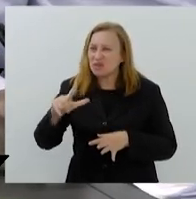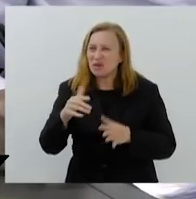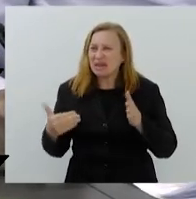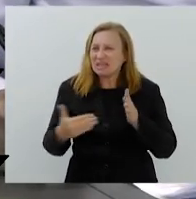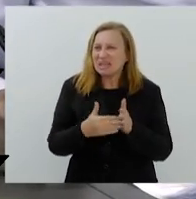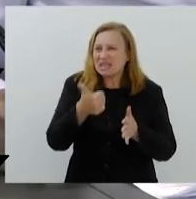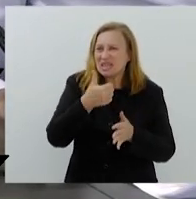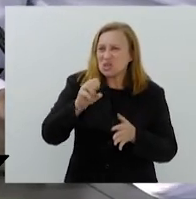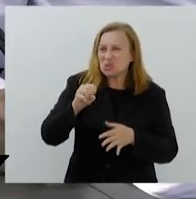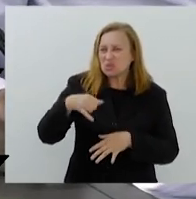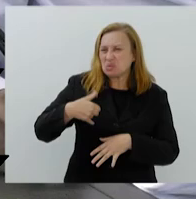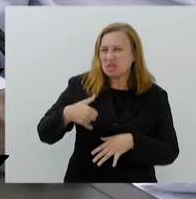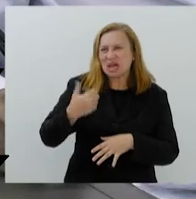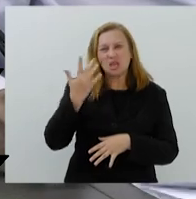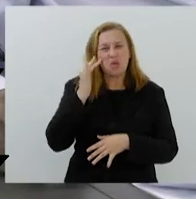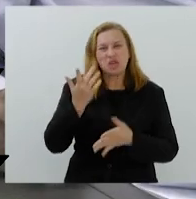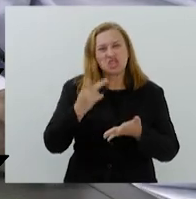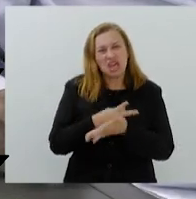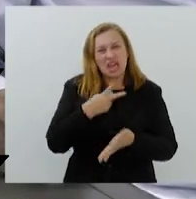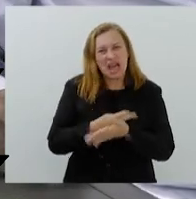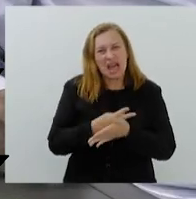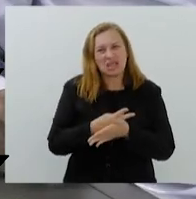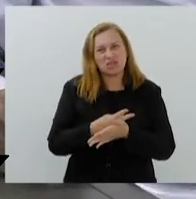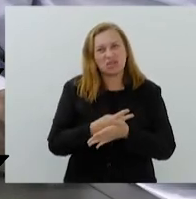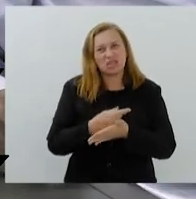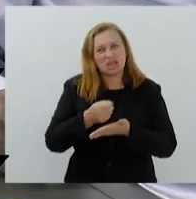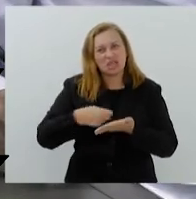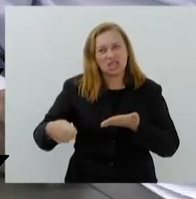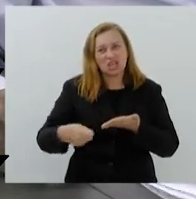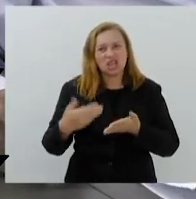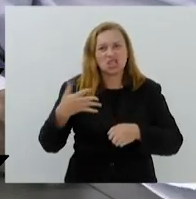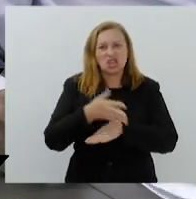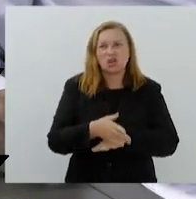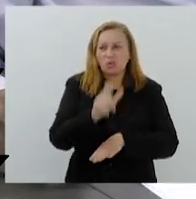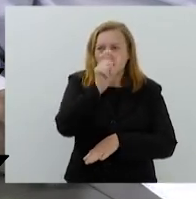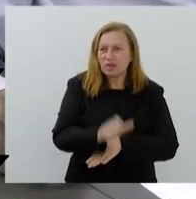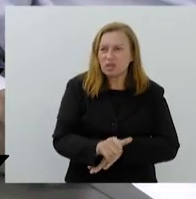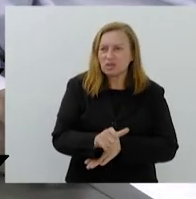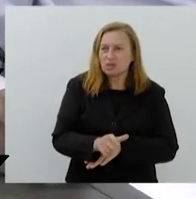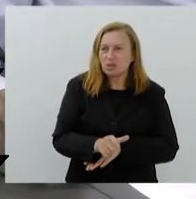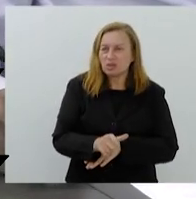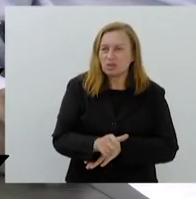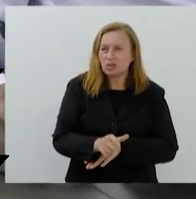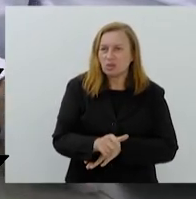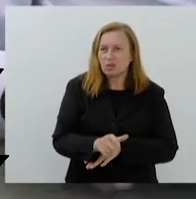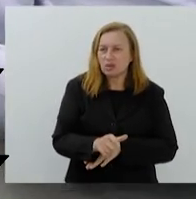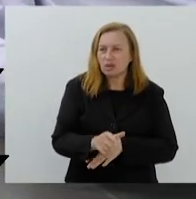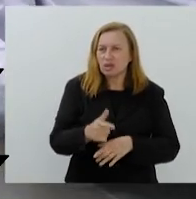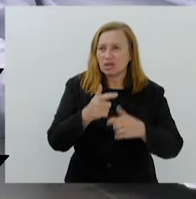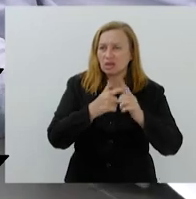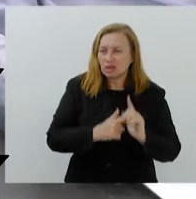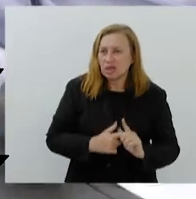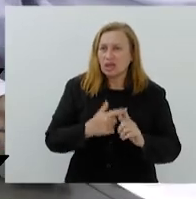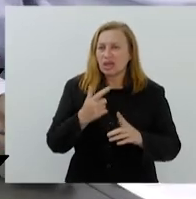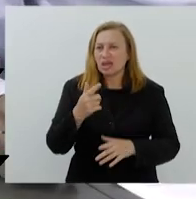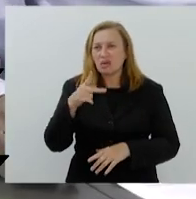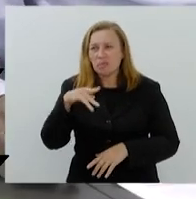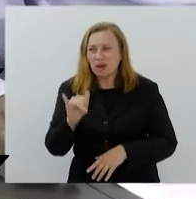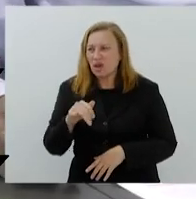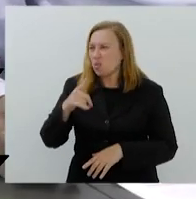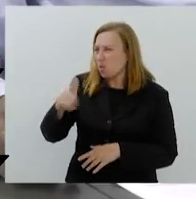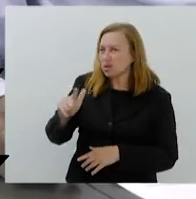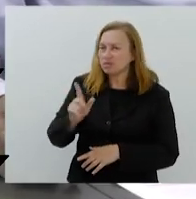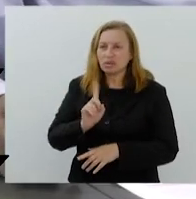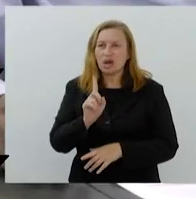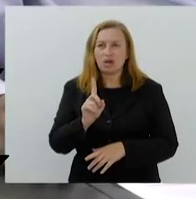me pareceu mal feito o projeto. Sim. Mal feito. Quando chega uma pessoa, independente do outro, dizer que o pai também não sei quanto, e fala, não,